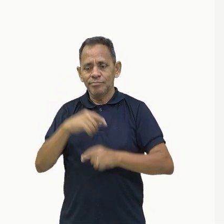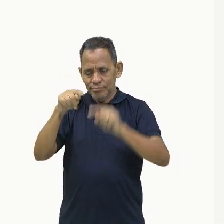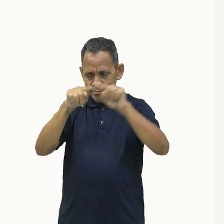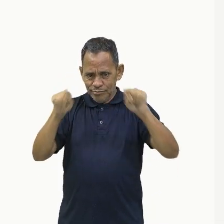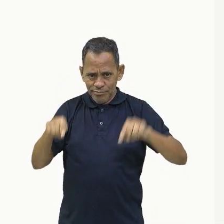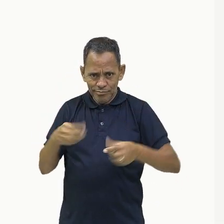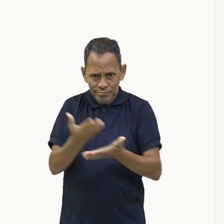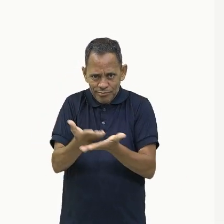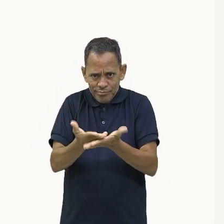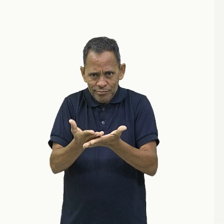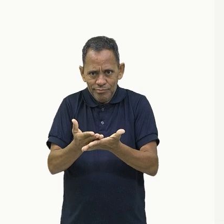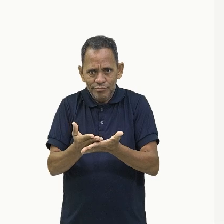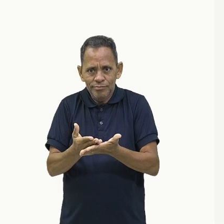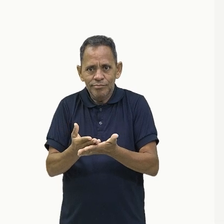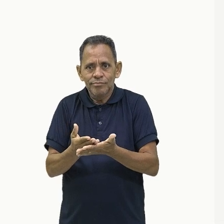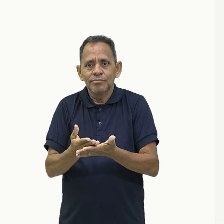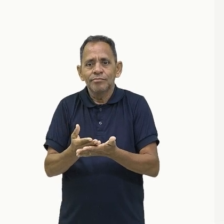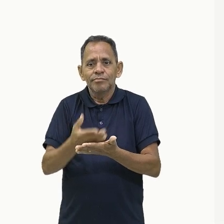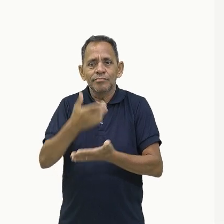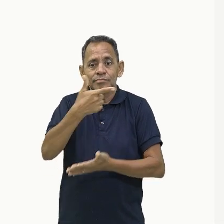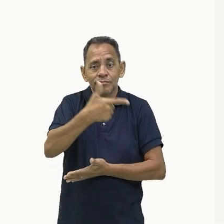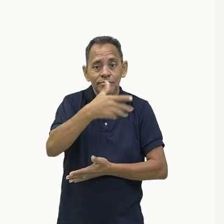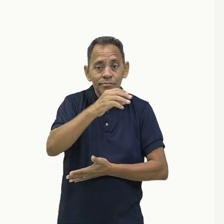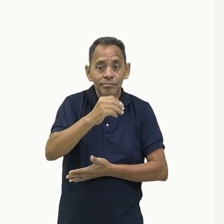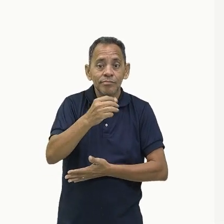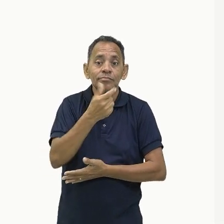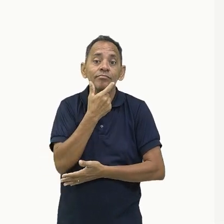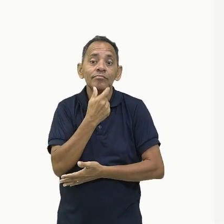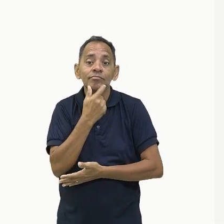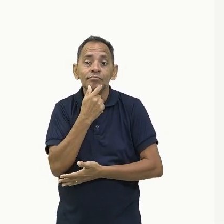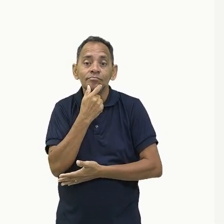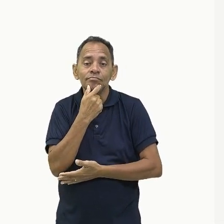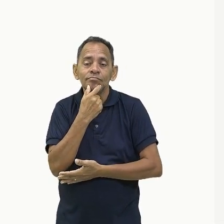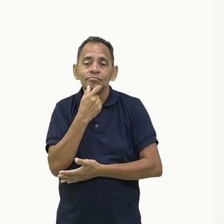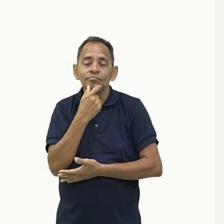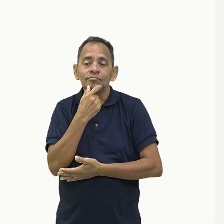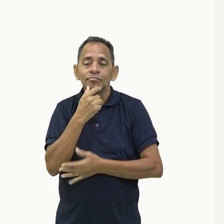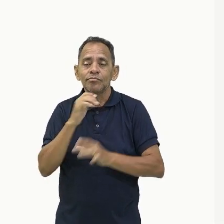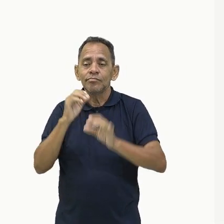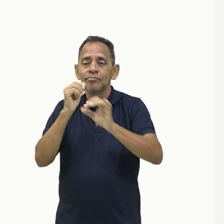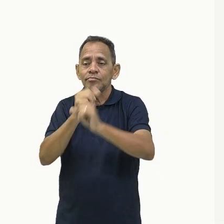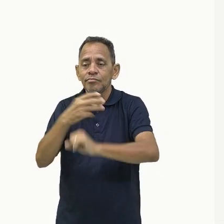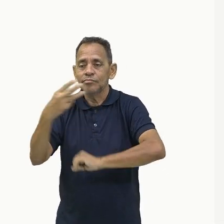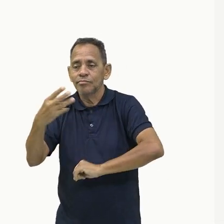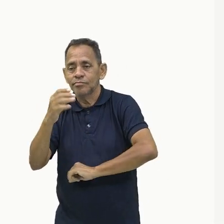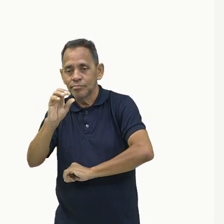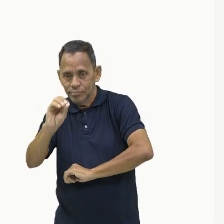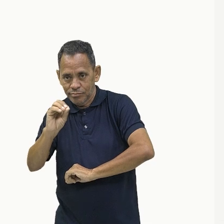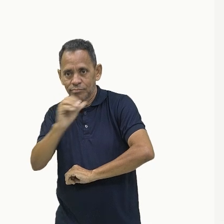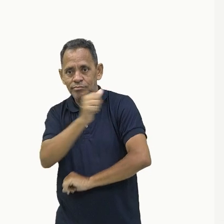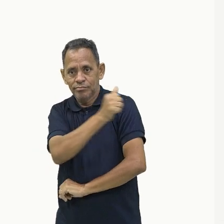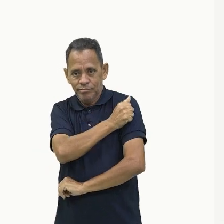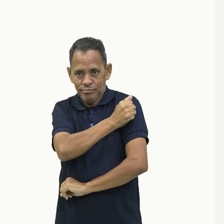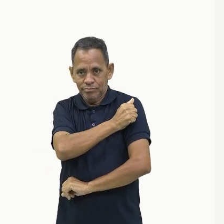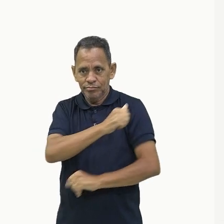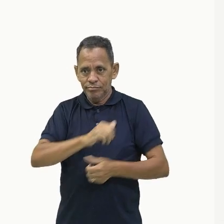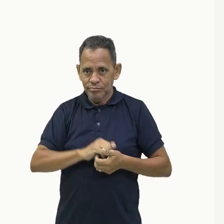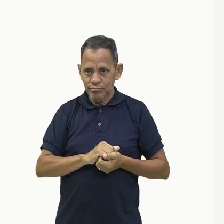dei, 20 meninos contra um total de 30 alunos. Ó,